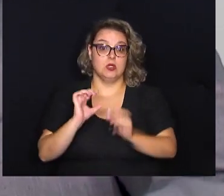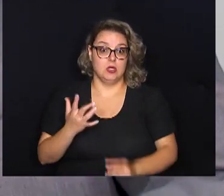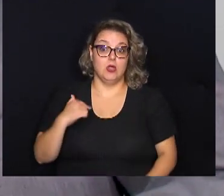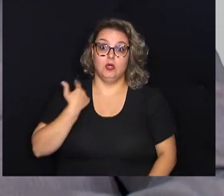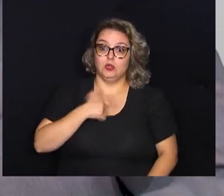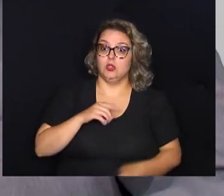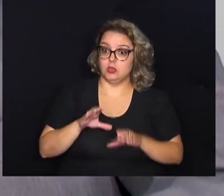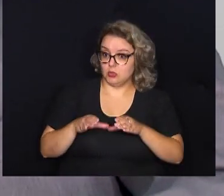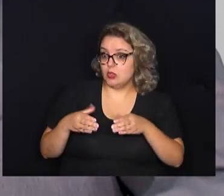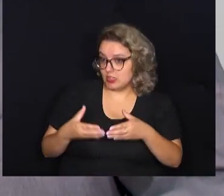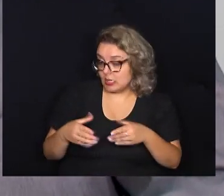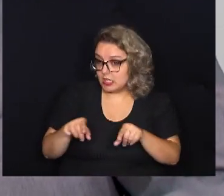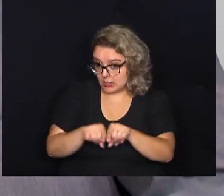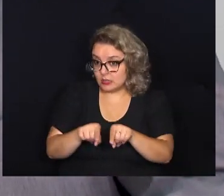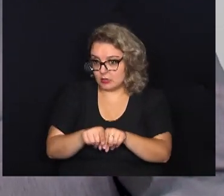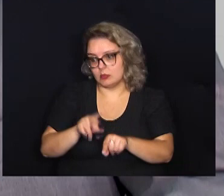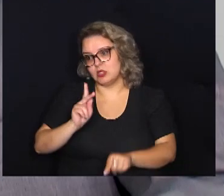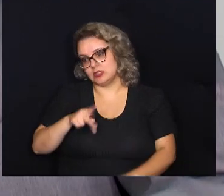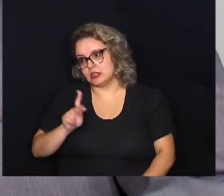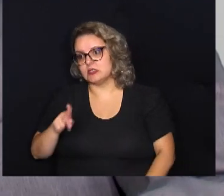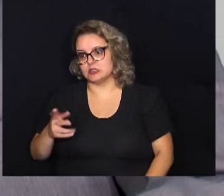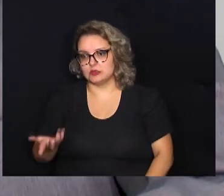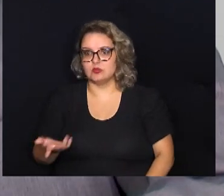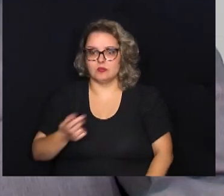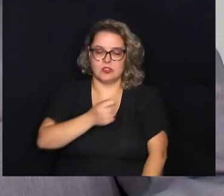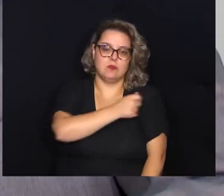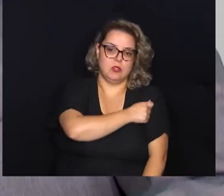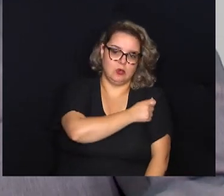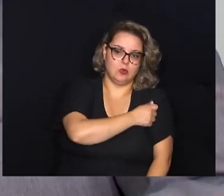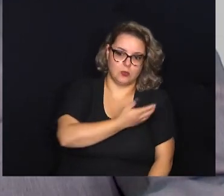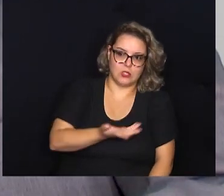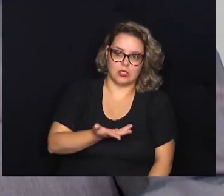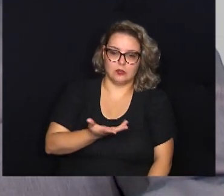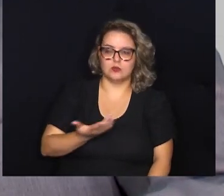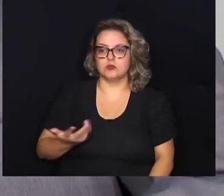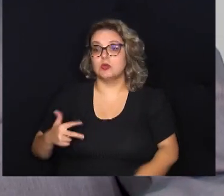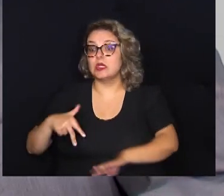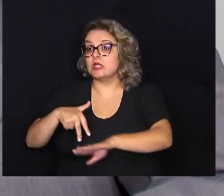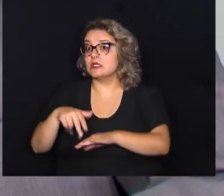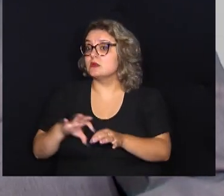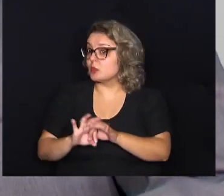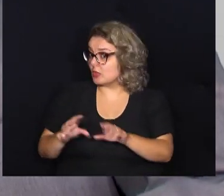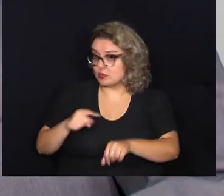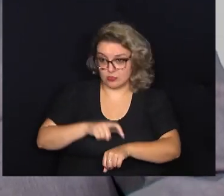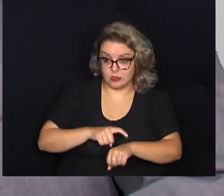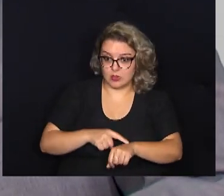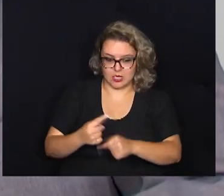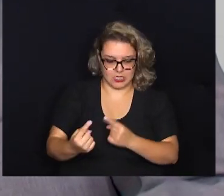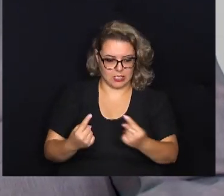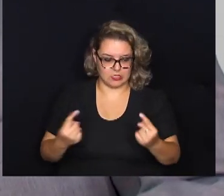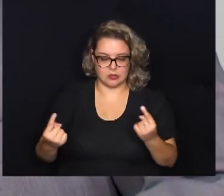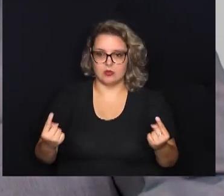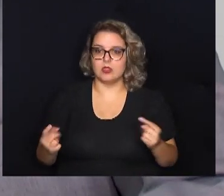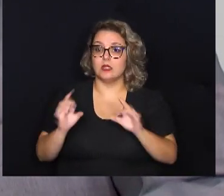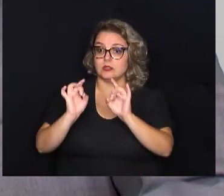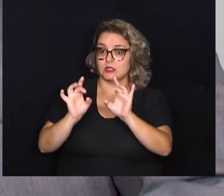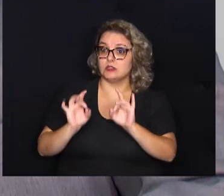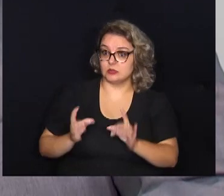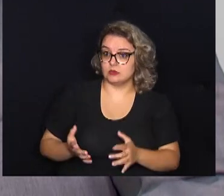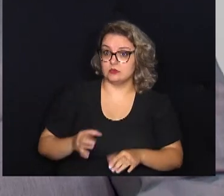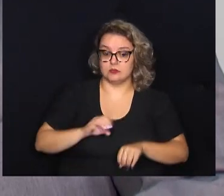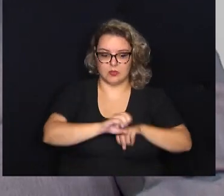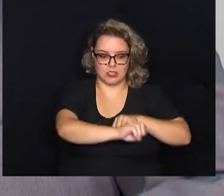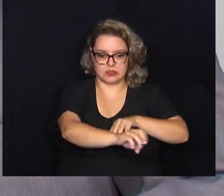grupo também desses professores, alunos, que se dispuseram a, cada um na sua especialidade, dar